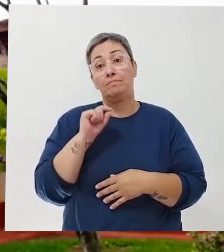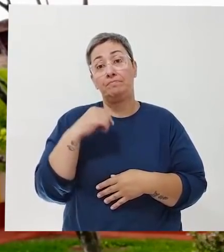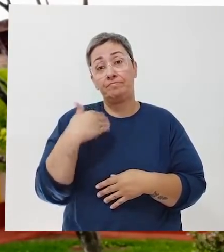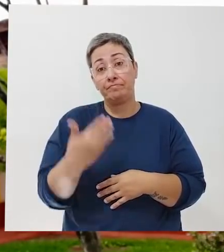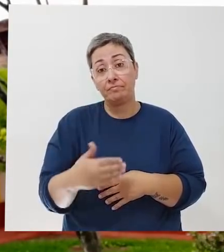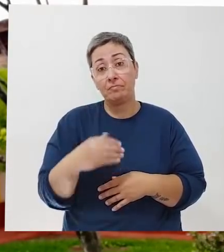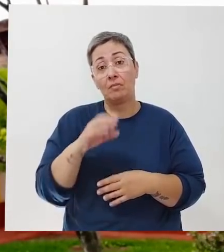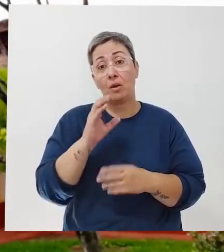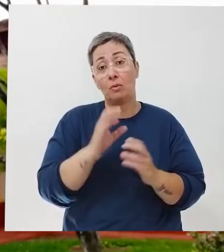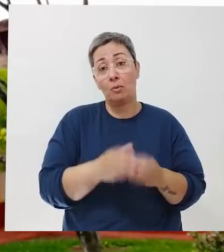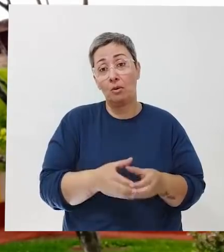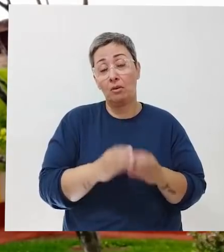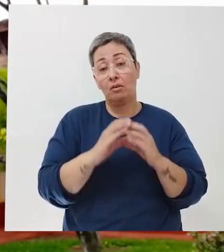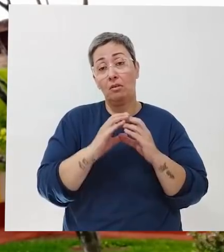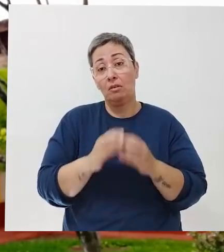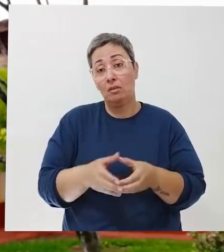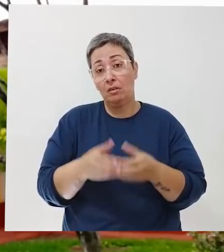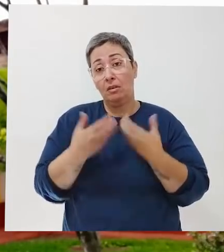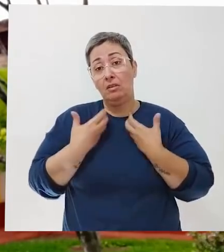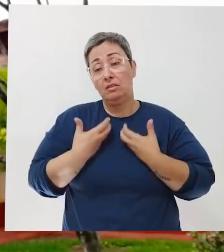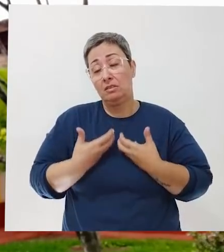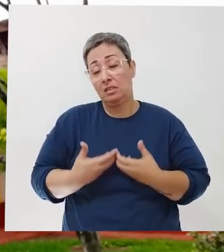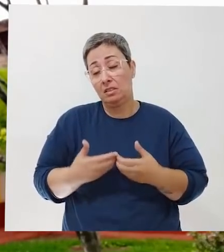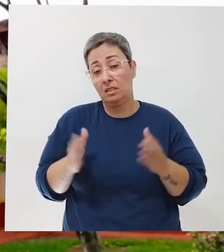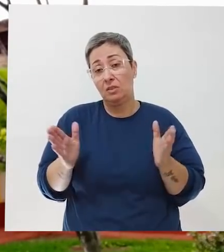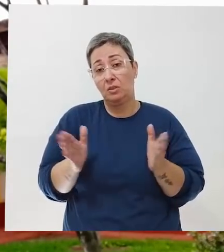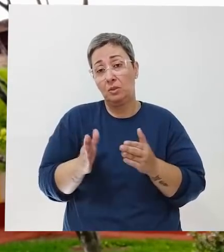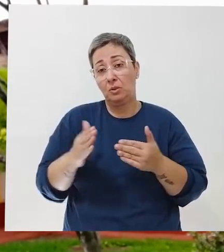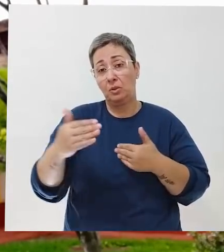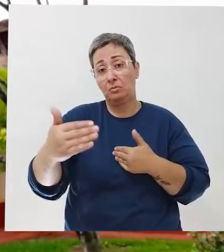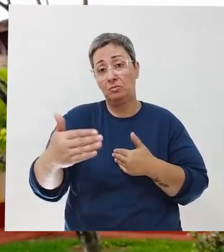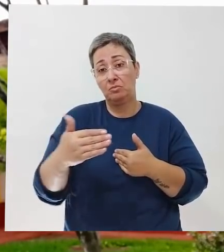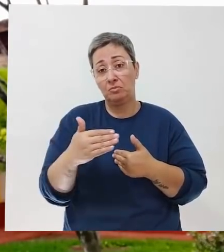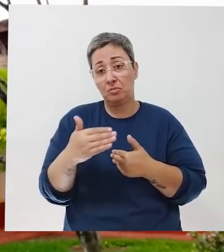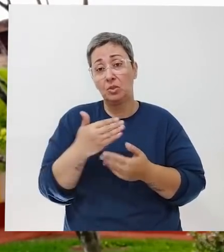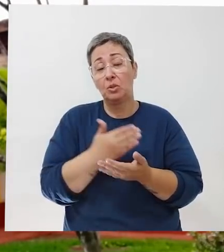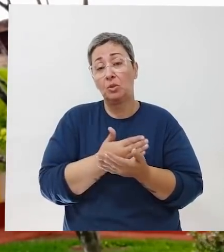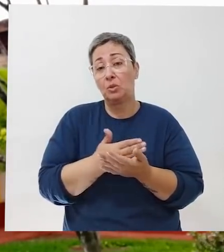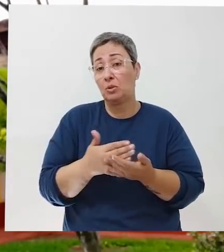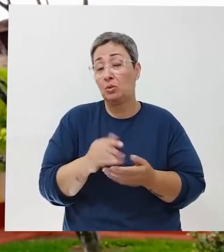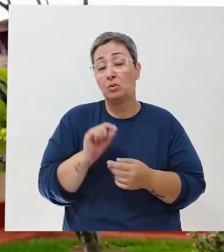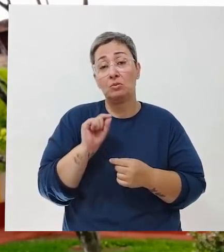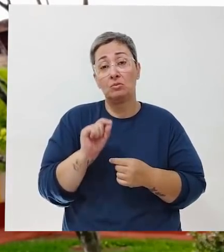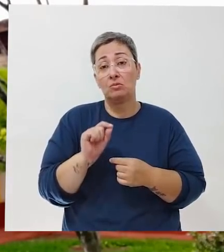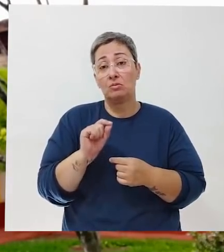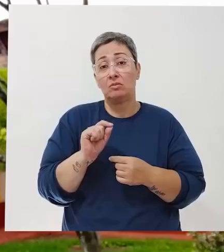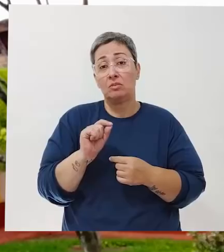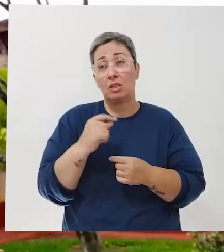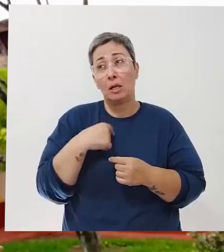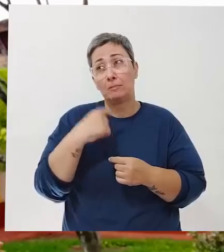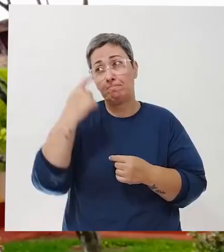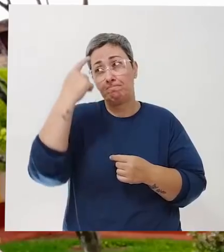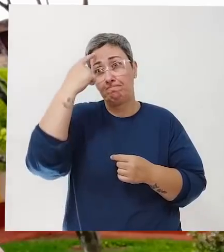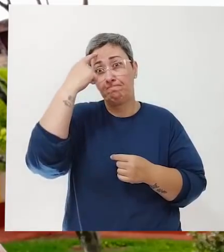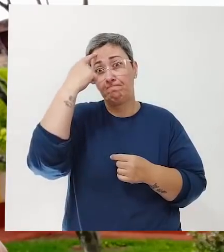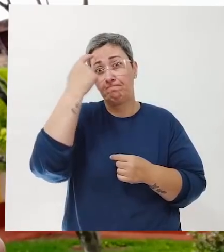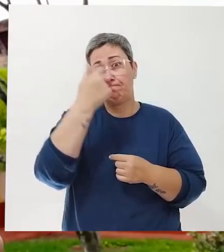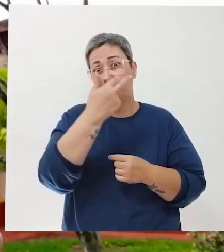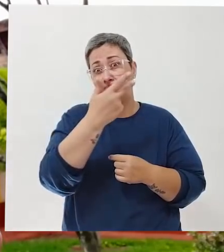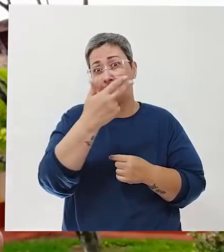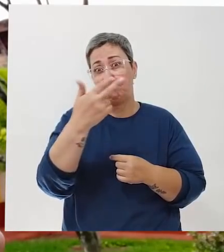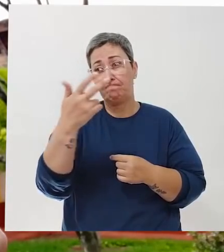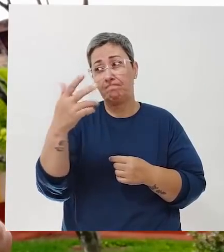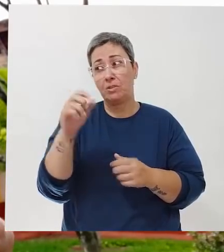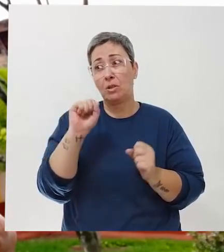E tanto a bolinha cansou-se do caminho estreito e curto que começou a pensar